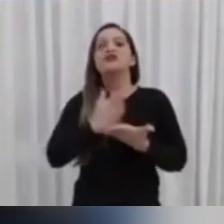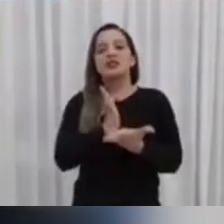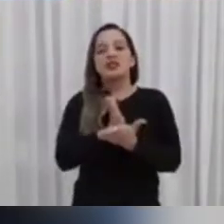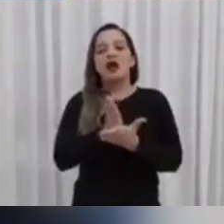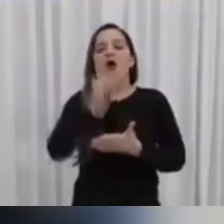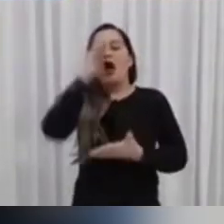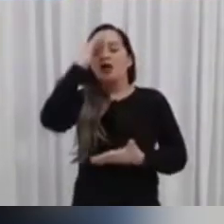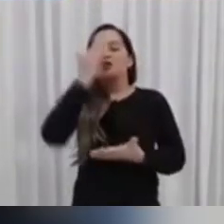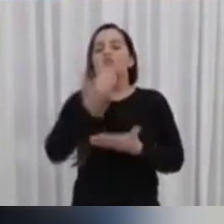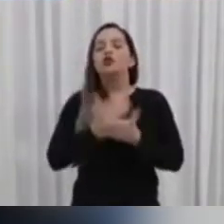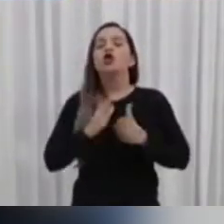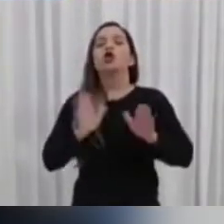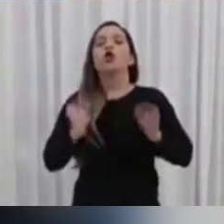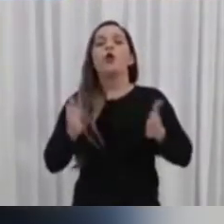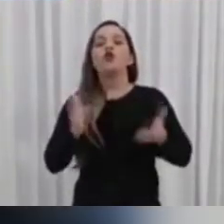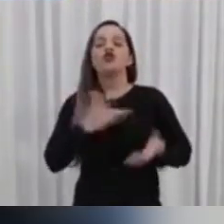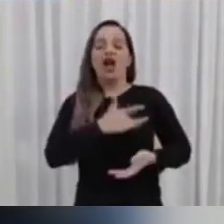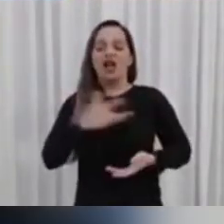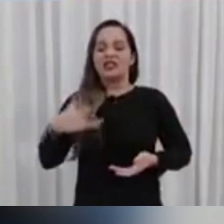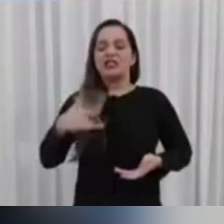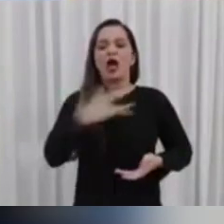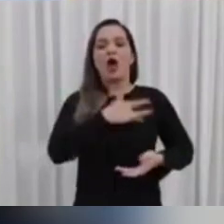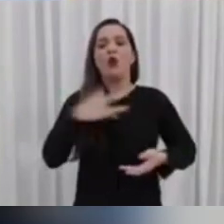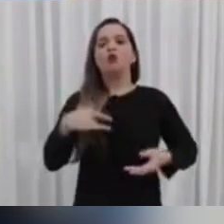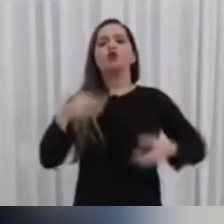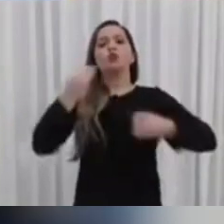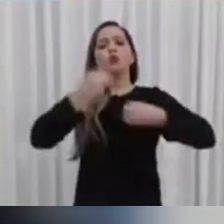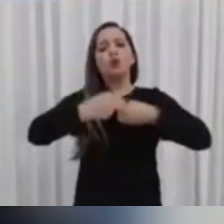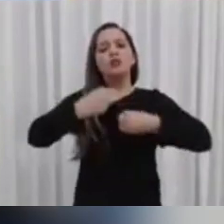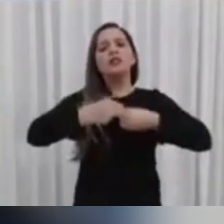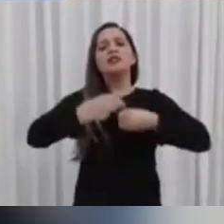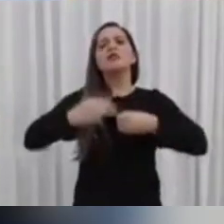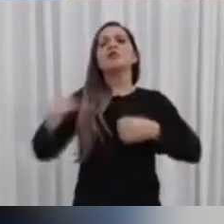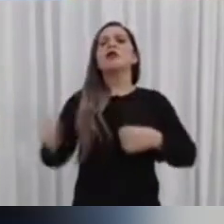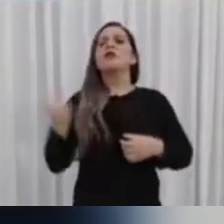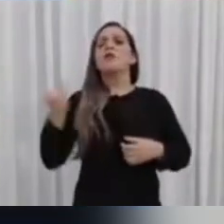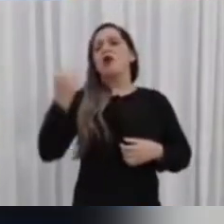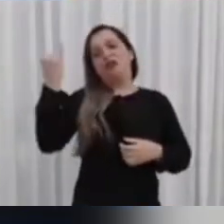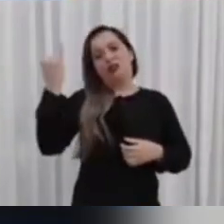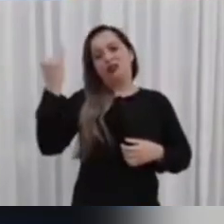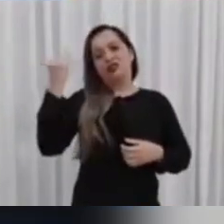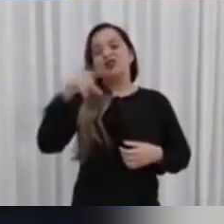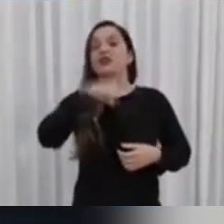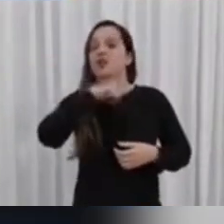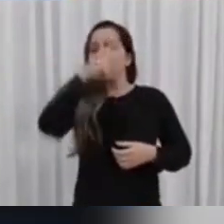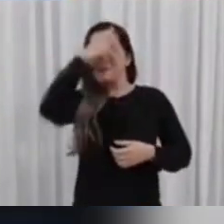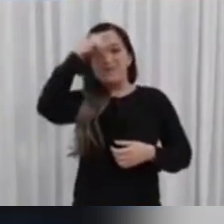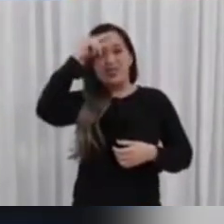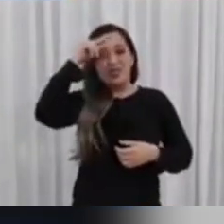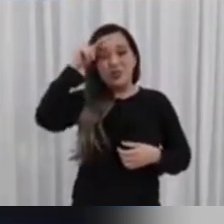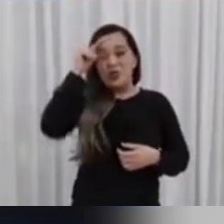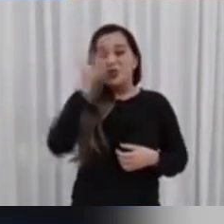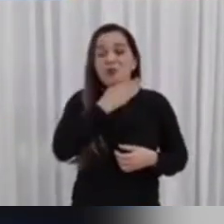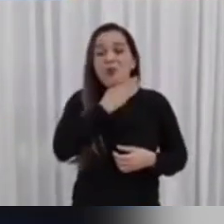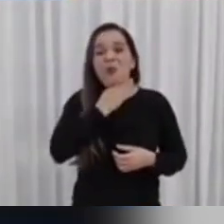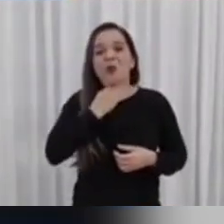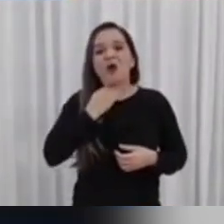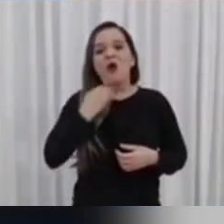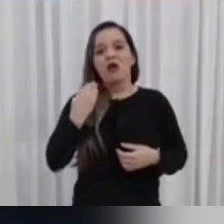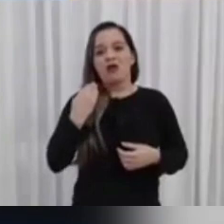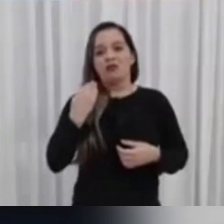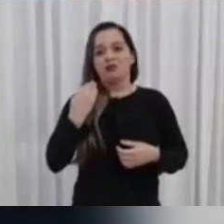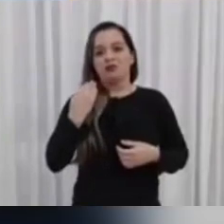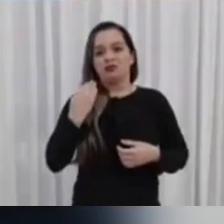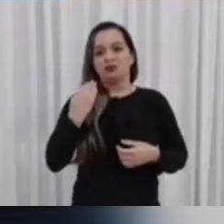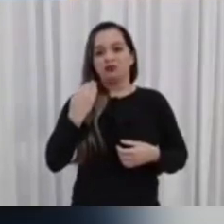saúde do nosso município ela é prioridade e está pedindo socorro, presidente. Tem pessoas morrendo no hospital municipal por falta de leitos